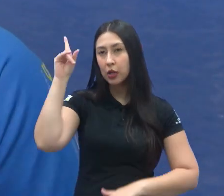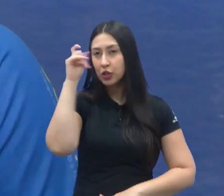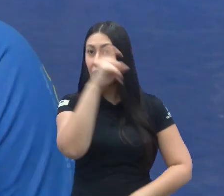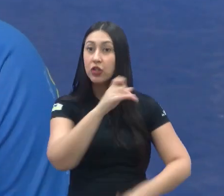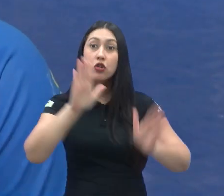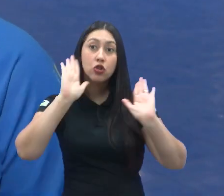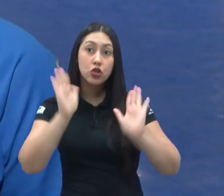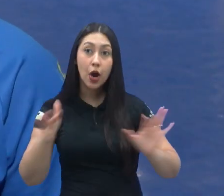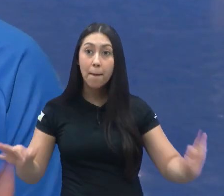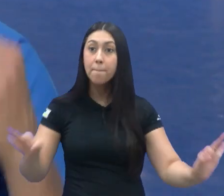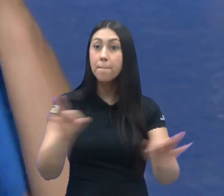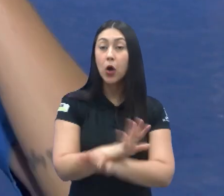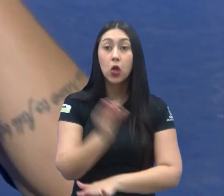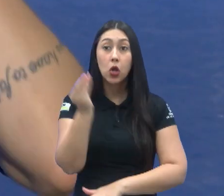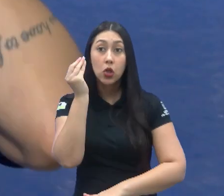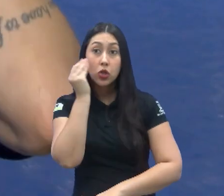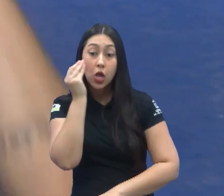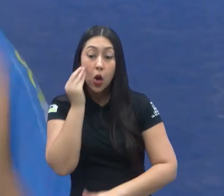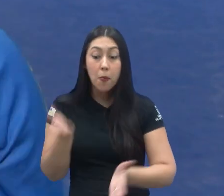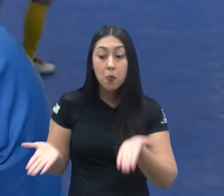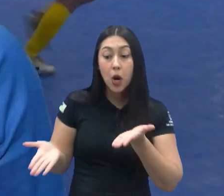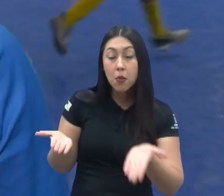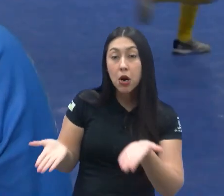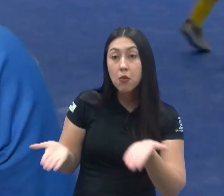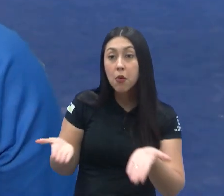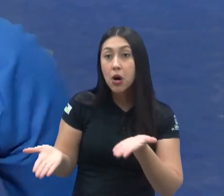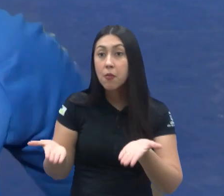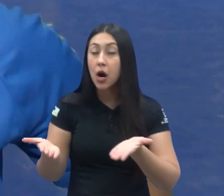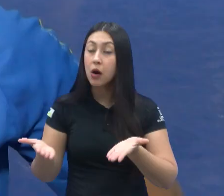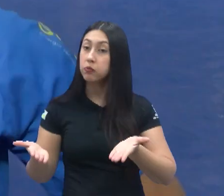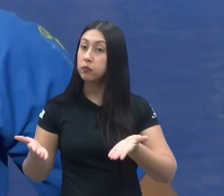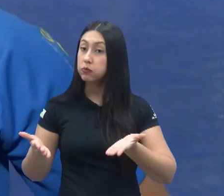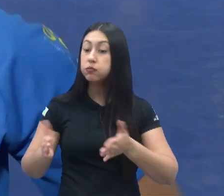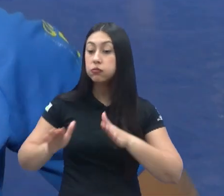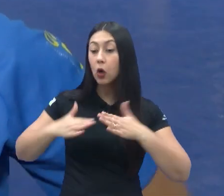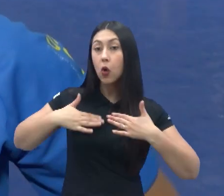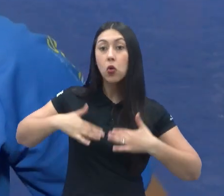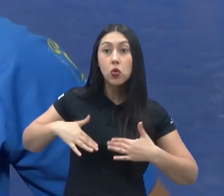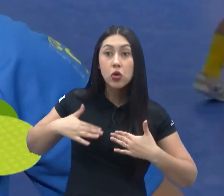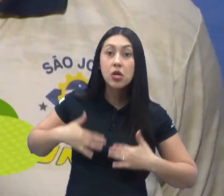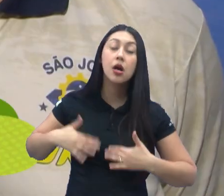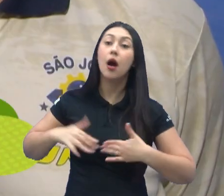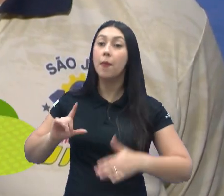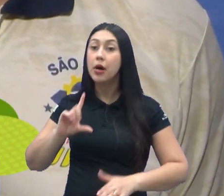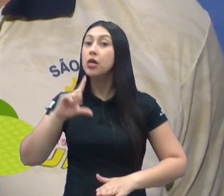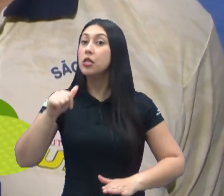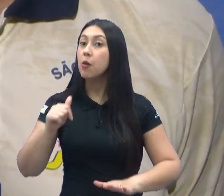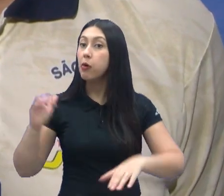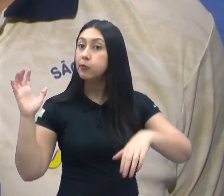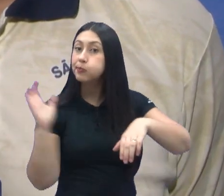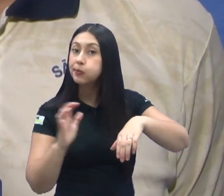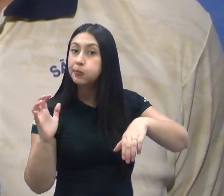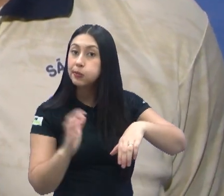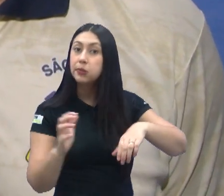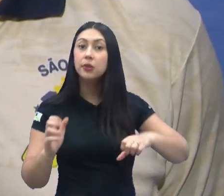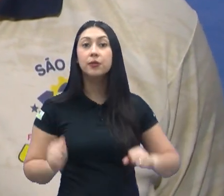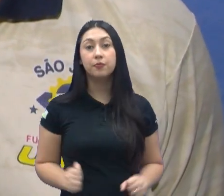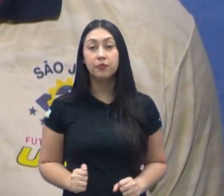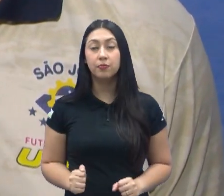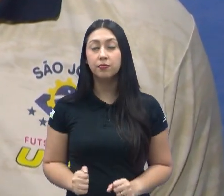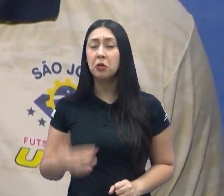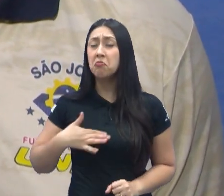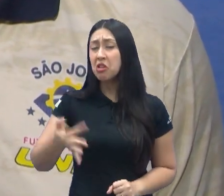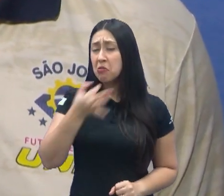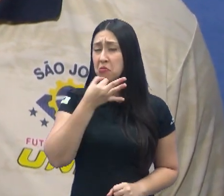dar uma segurada no primeiro tempo, marcar mais embaixo, para no segundo a gente dar um aperto mais na marcação. Acredito que após ter feito o primeiro gol,